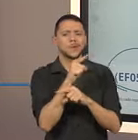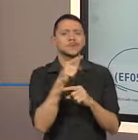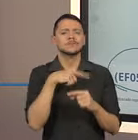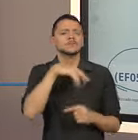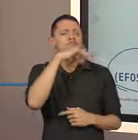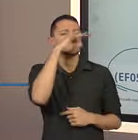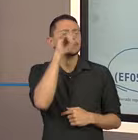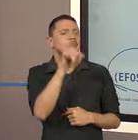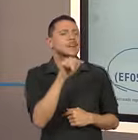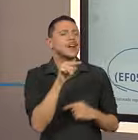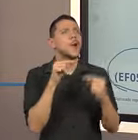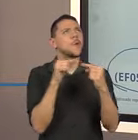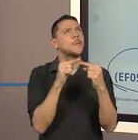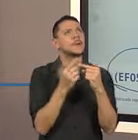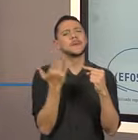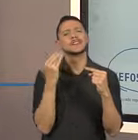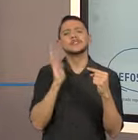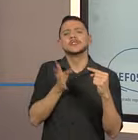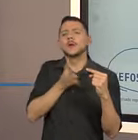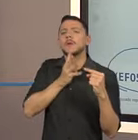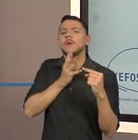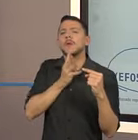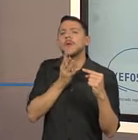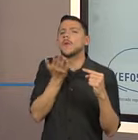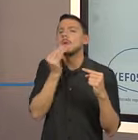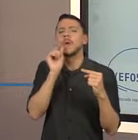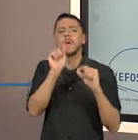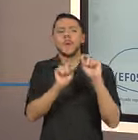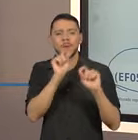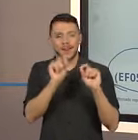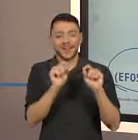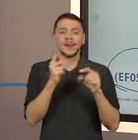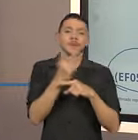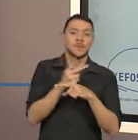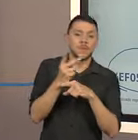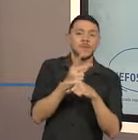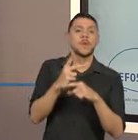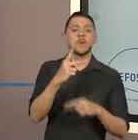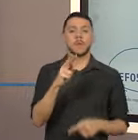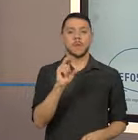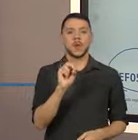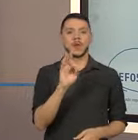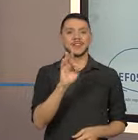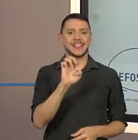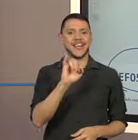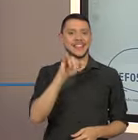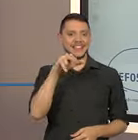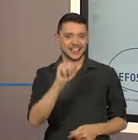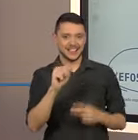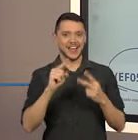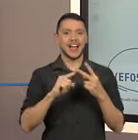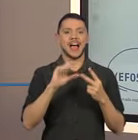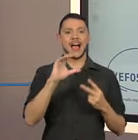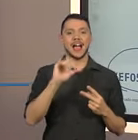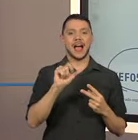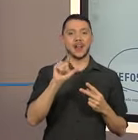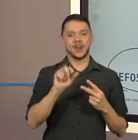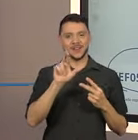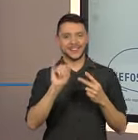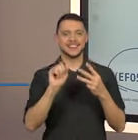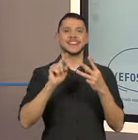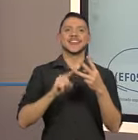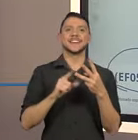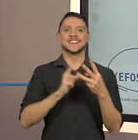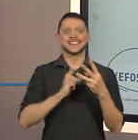é interessante para ele. O que ele busca, né? Proteína, calorias, gorduras, tá? Vitaminas, sais, minerais.